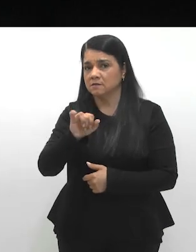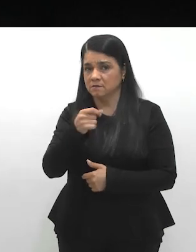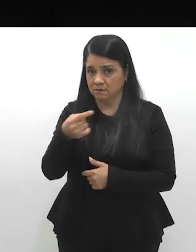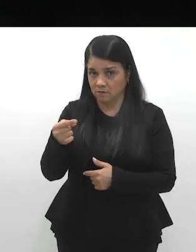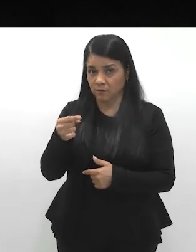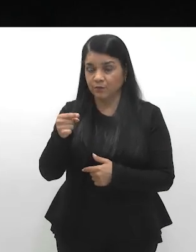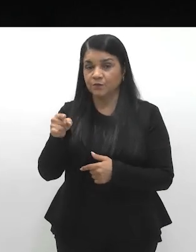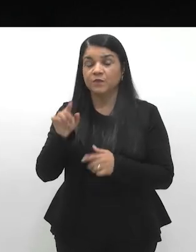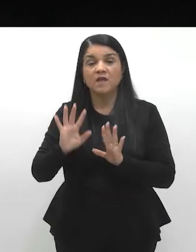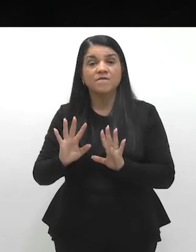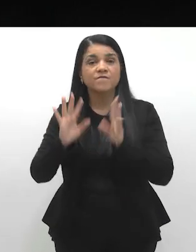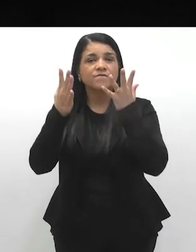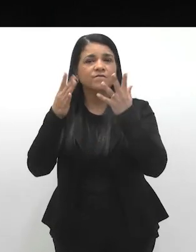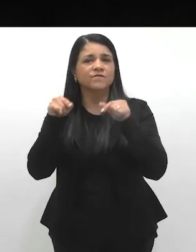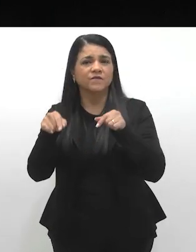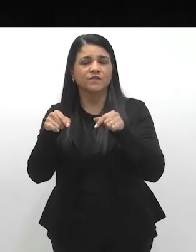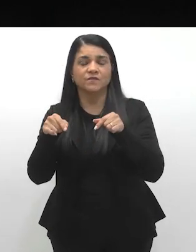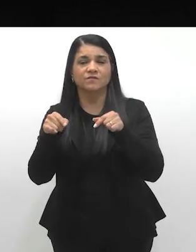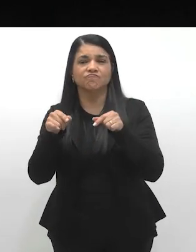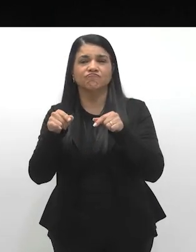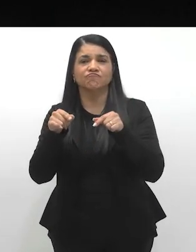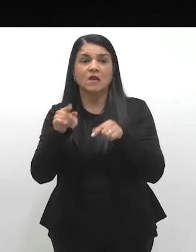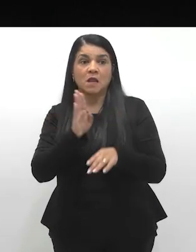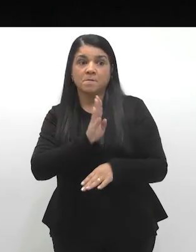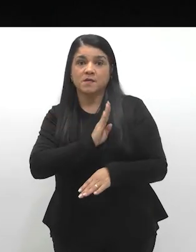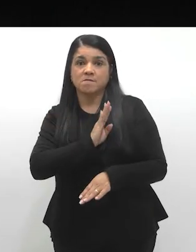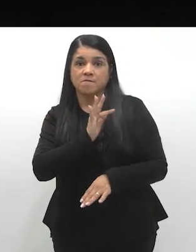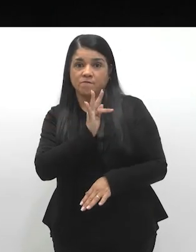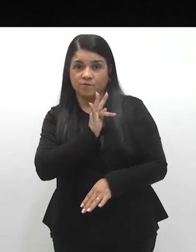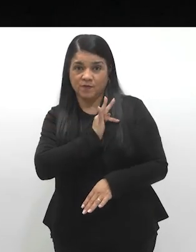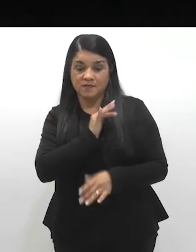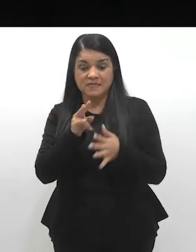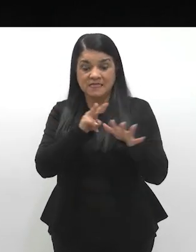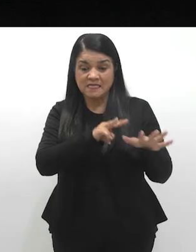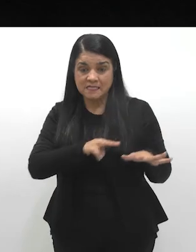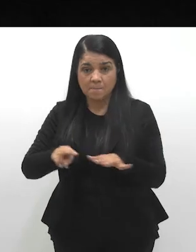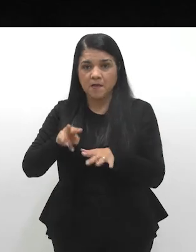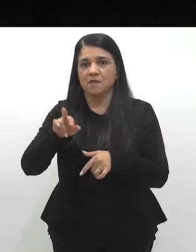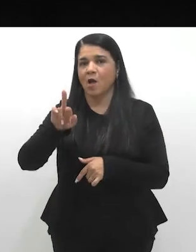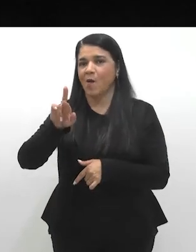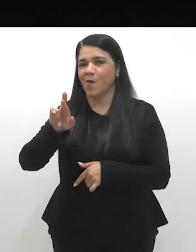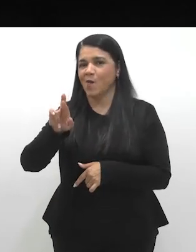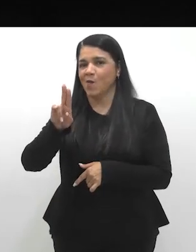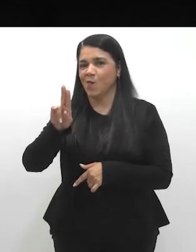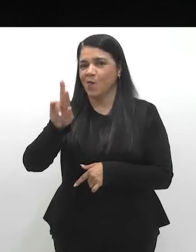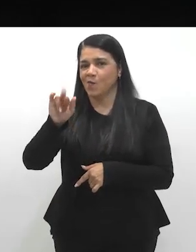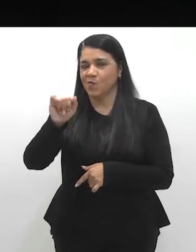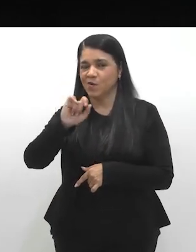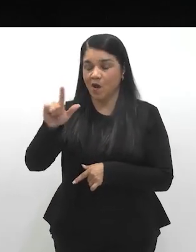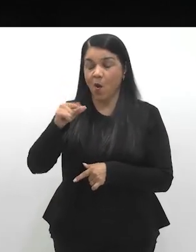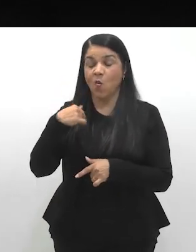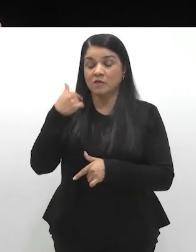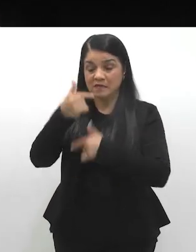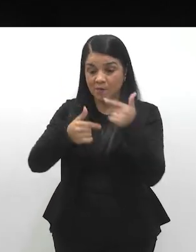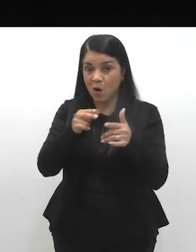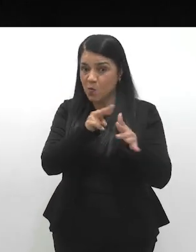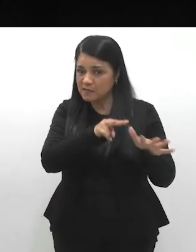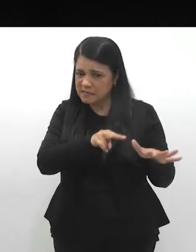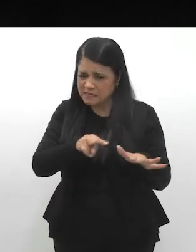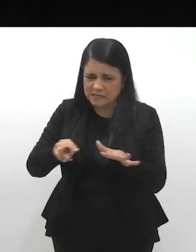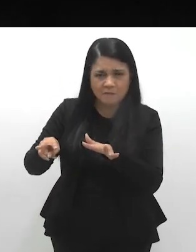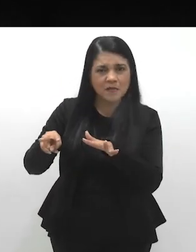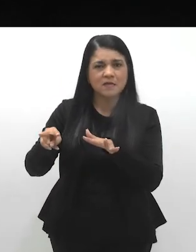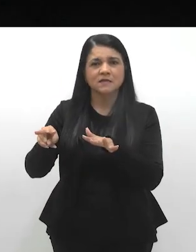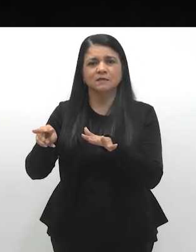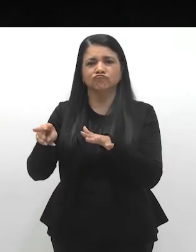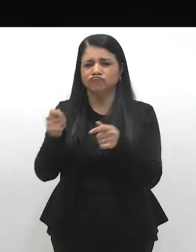3ª edição de um evento que está se tornando gigantesco na Baixada Fluminense, que é a Semana Rural. a gente trabalha uma